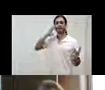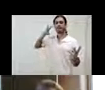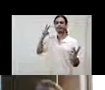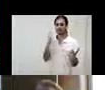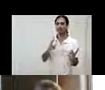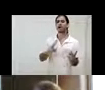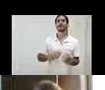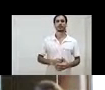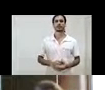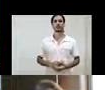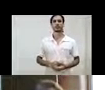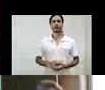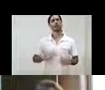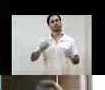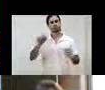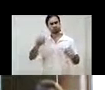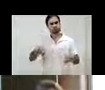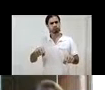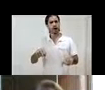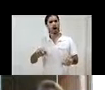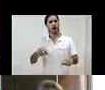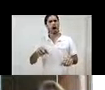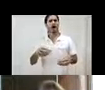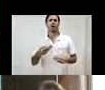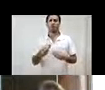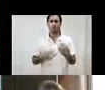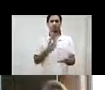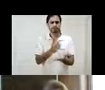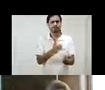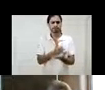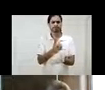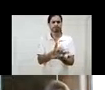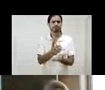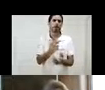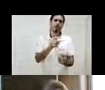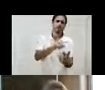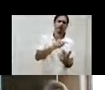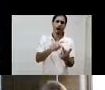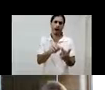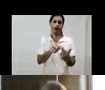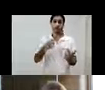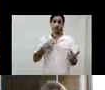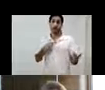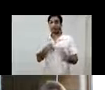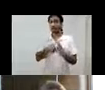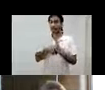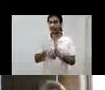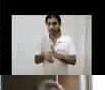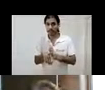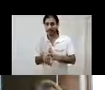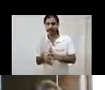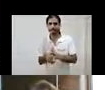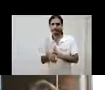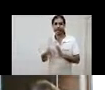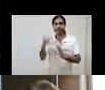pode sim continuar a perpetuar essa dualidade. eu faço pesquisa, eu da física faço pesquisa,